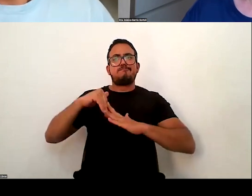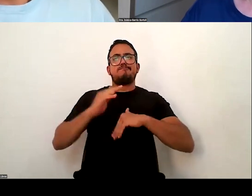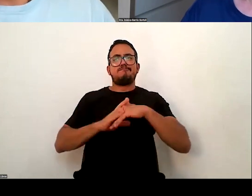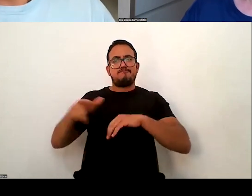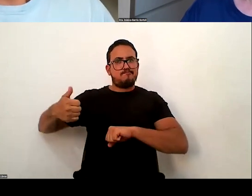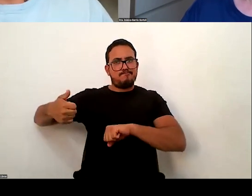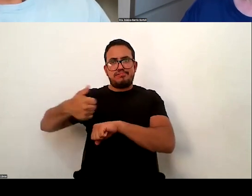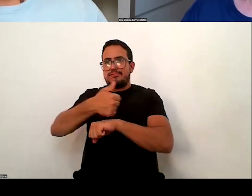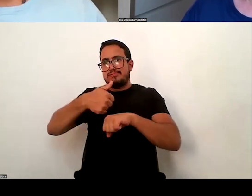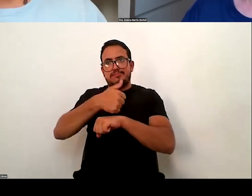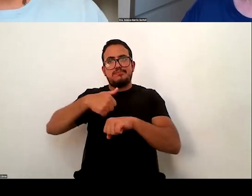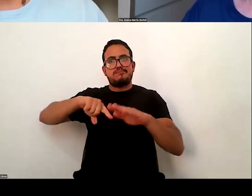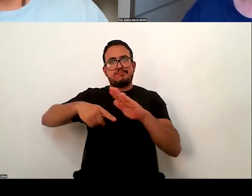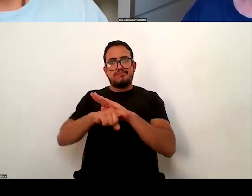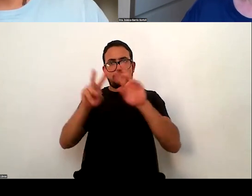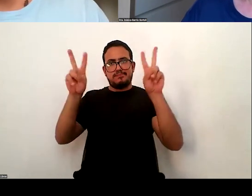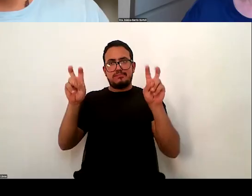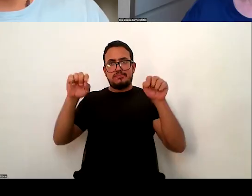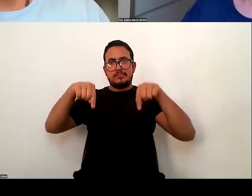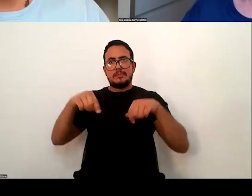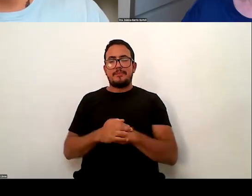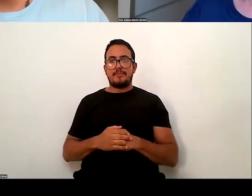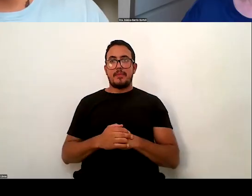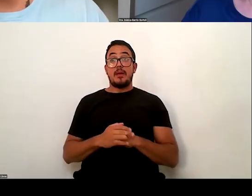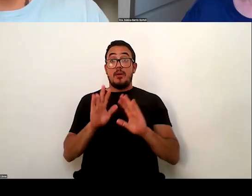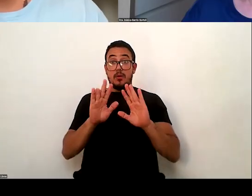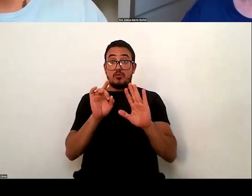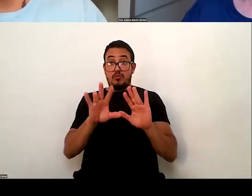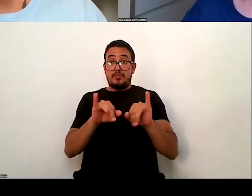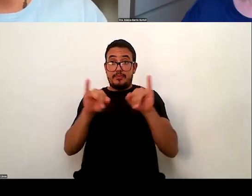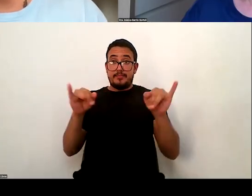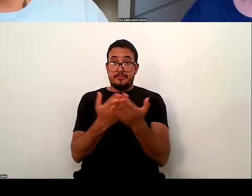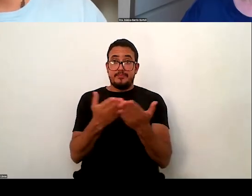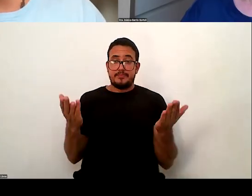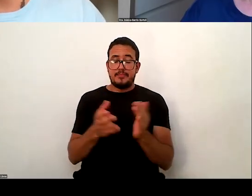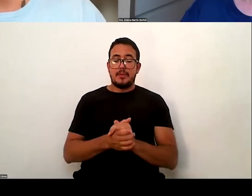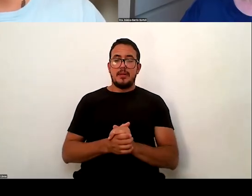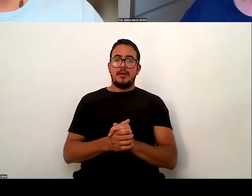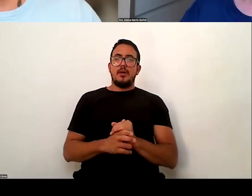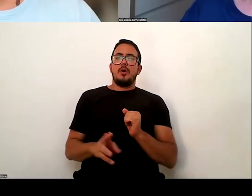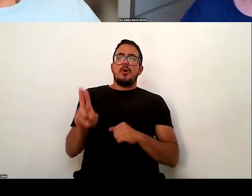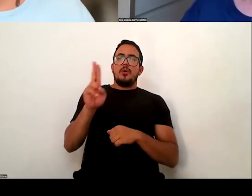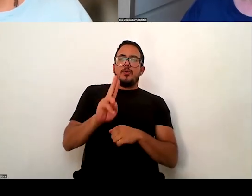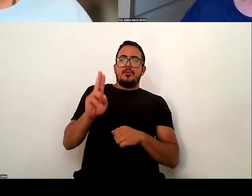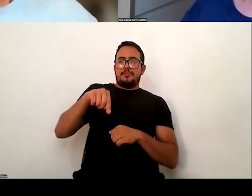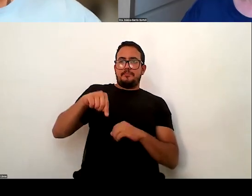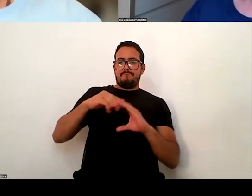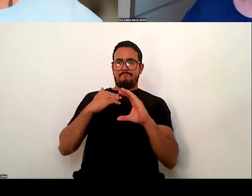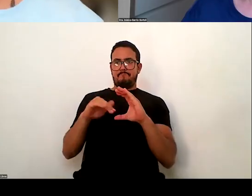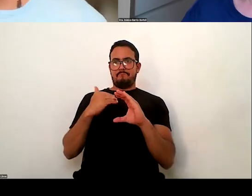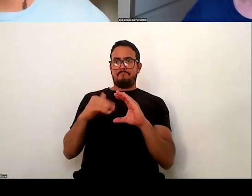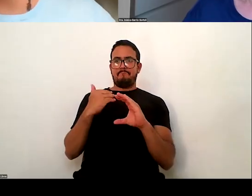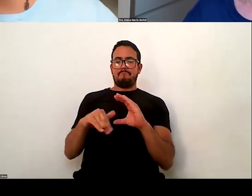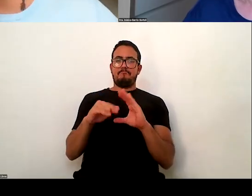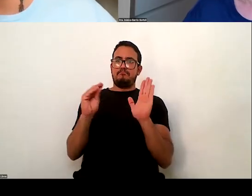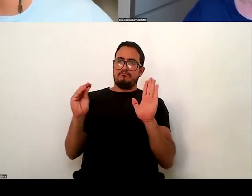vocês. Nós vamos utilizar o chat para colocar o link de presença. Então, este webinar ele conta